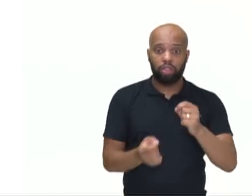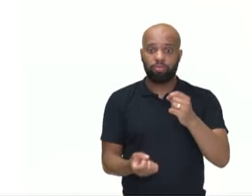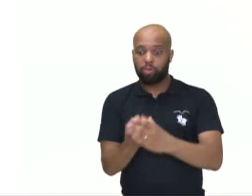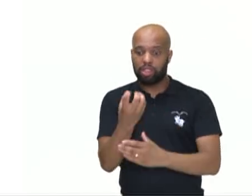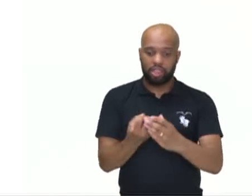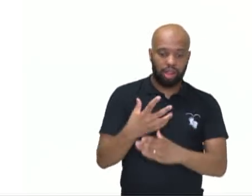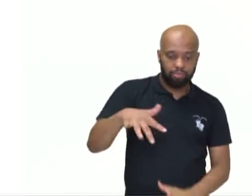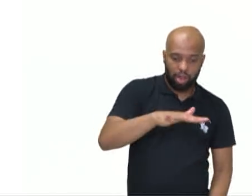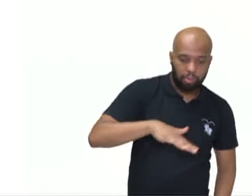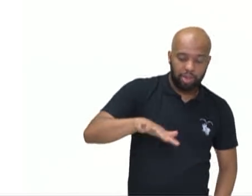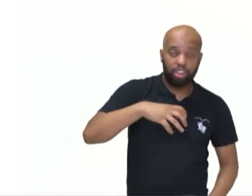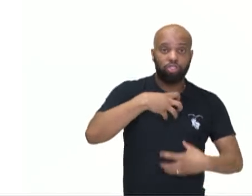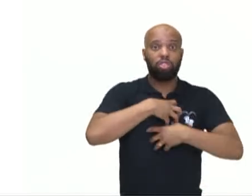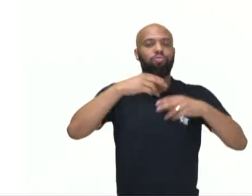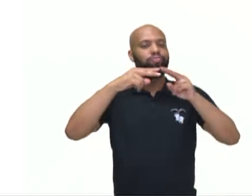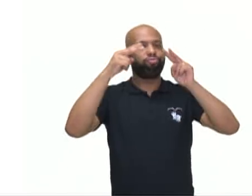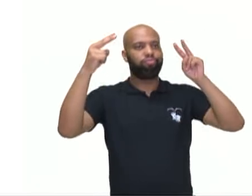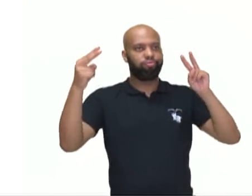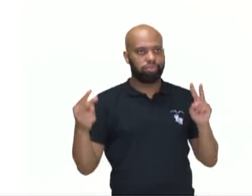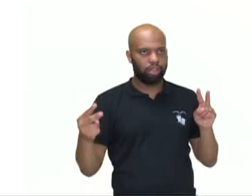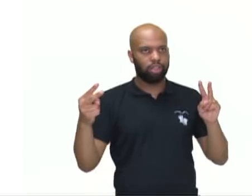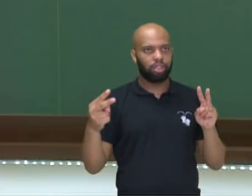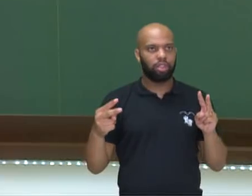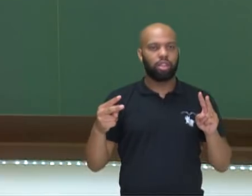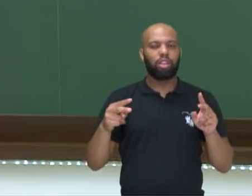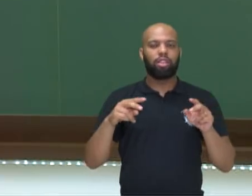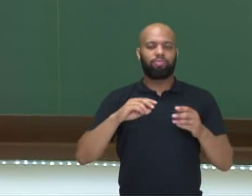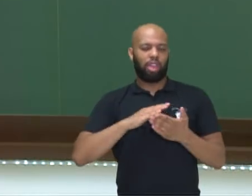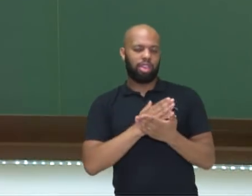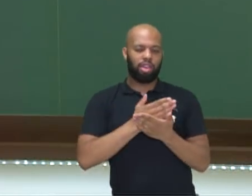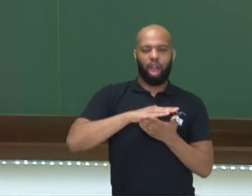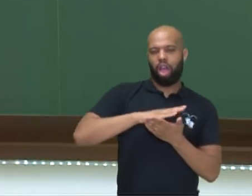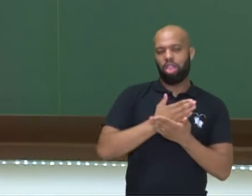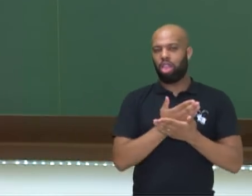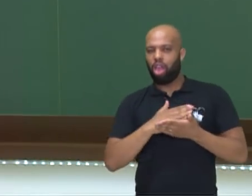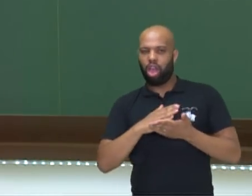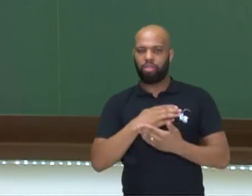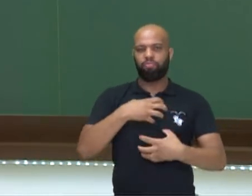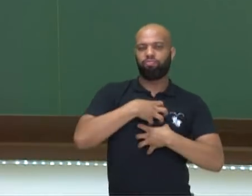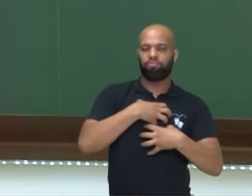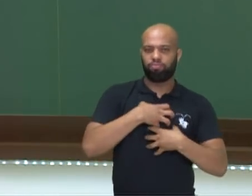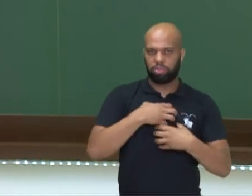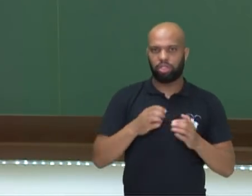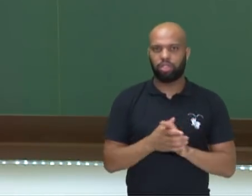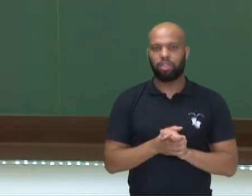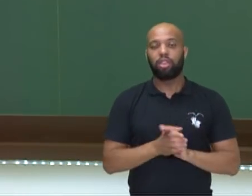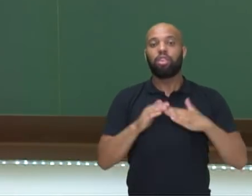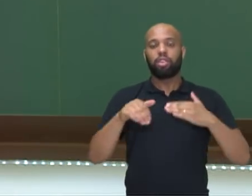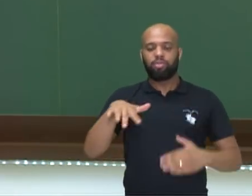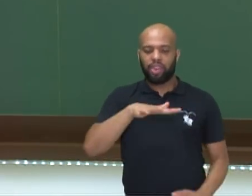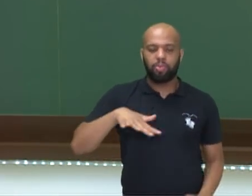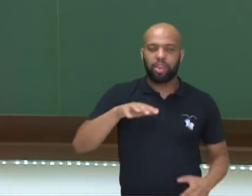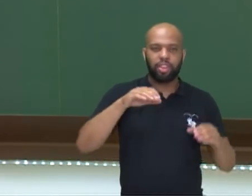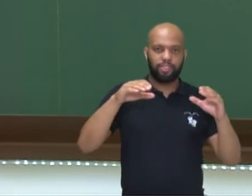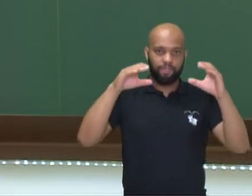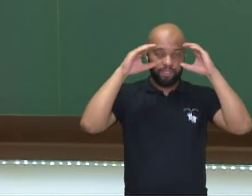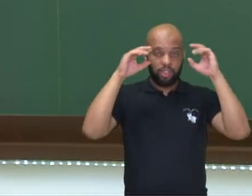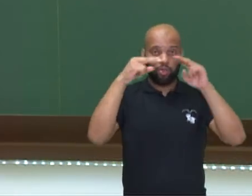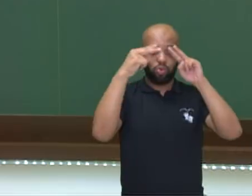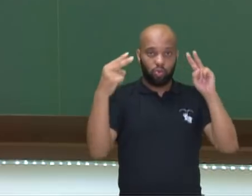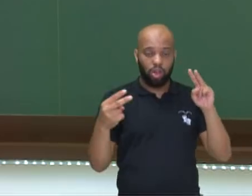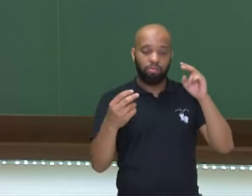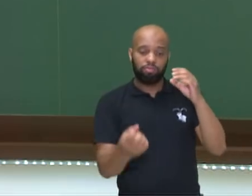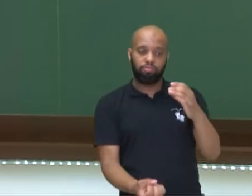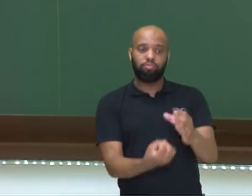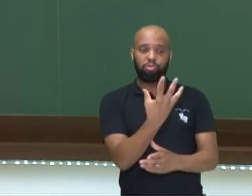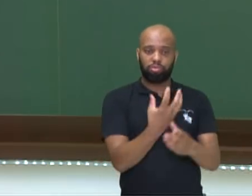de um ambiente virtual enganando os nossos sentidos. Então, esse ambiente virtual, ele é